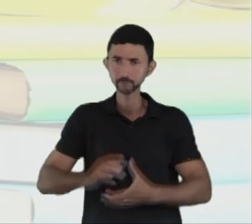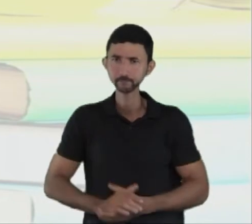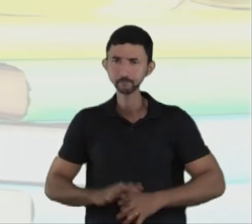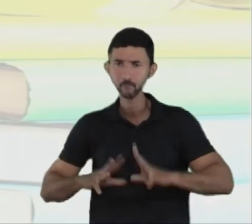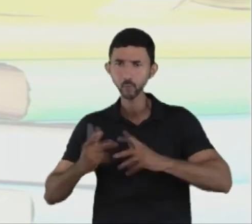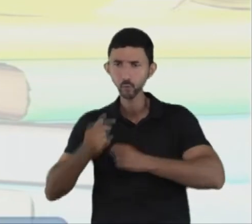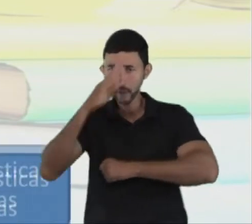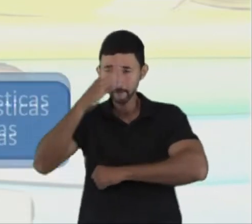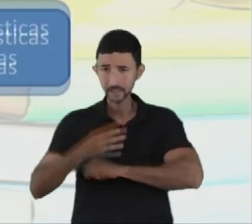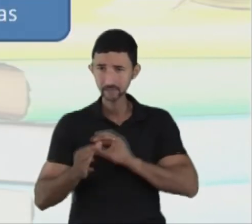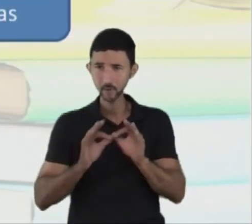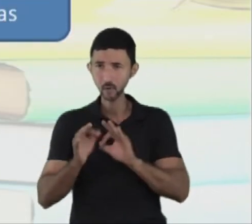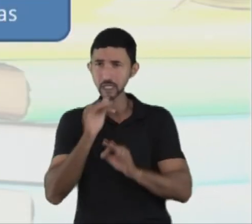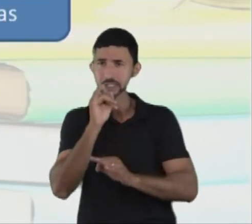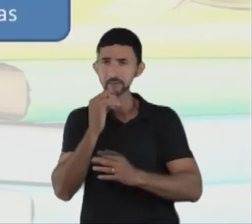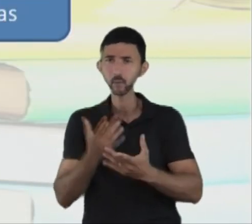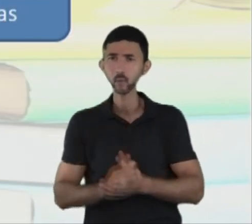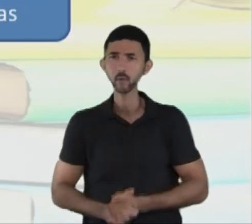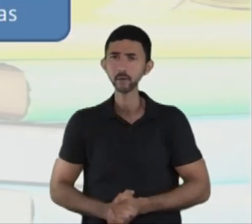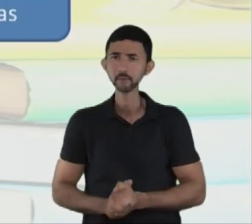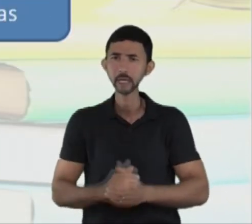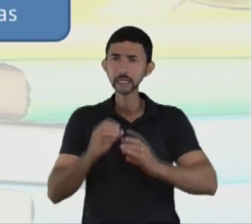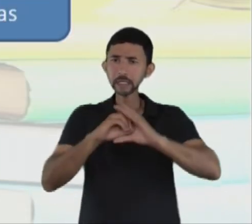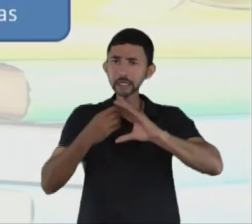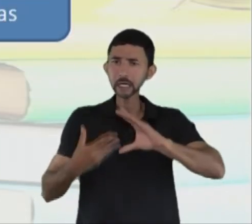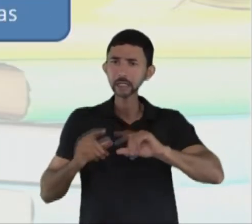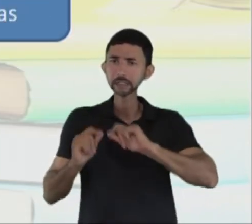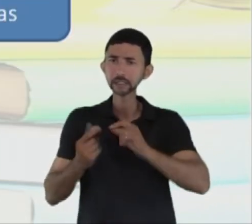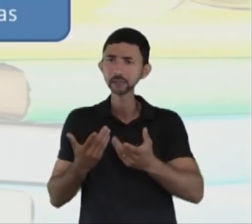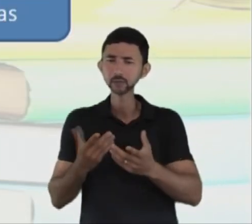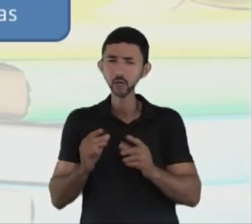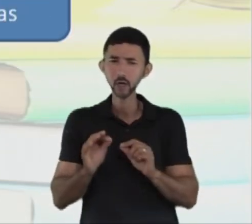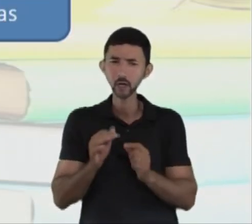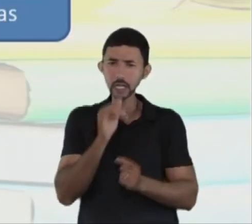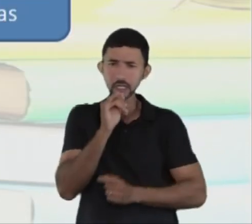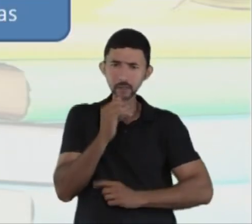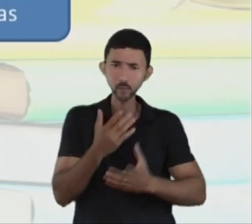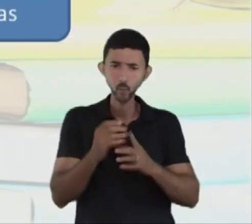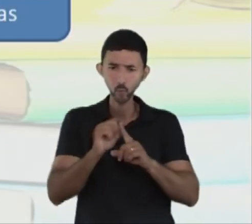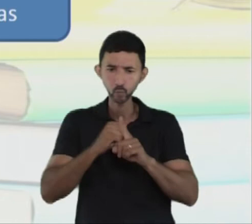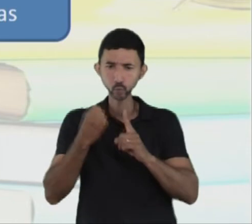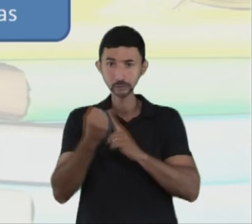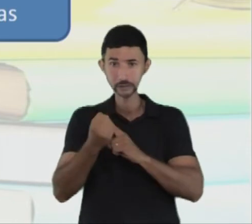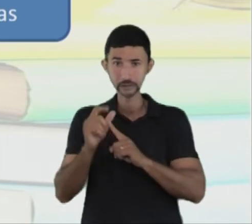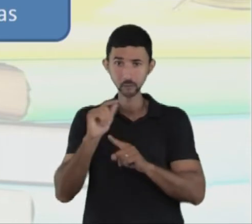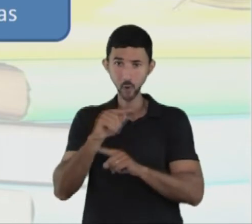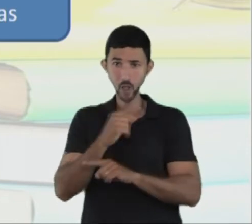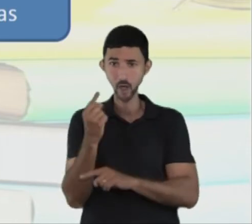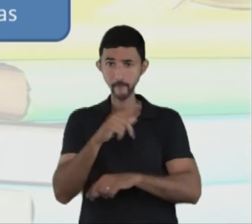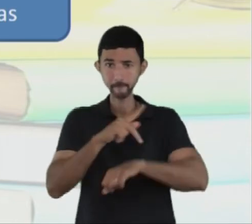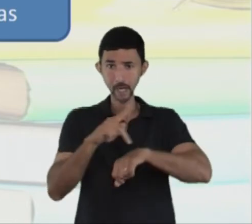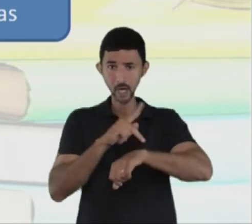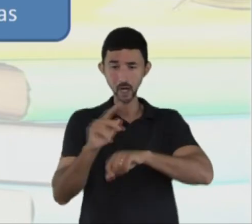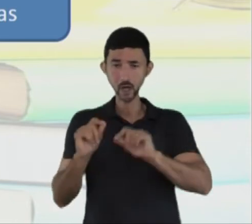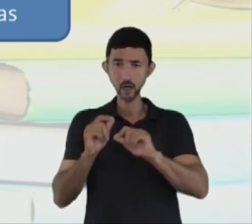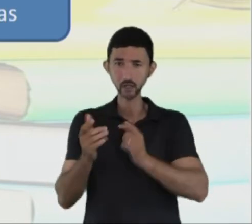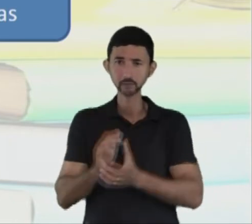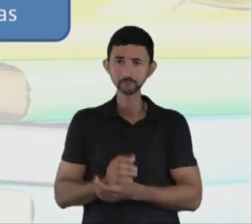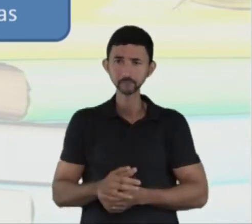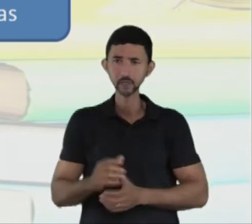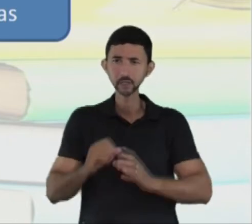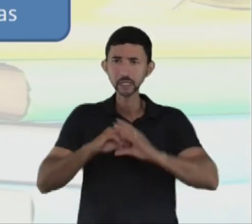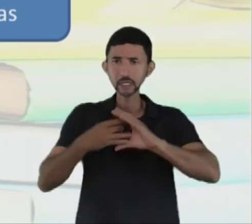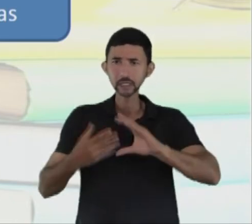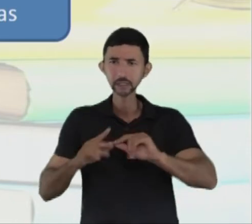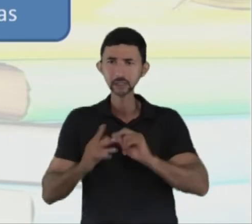são os principais elementos, né, do socialismo chinês, que faz com que ele tenha